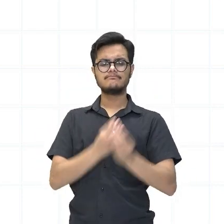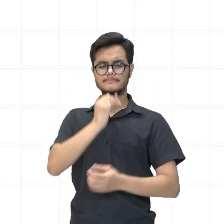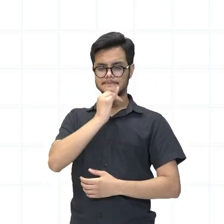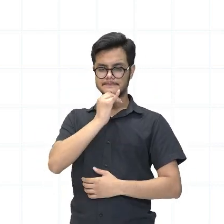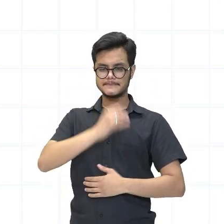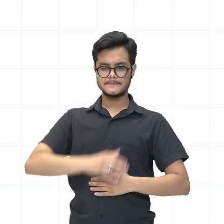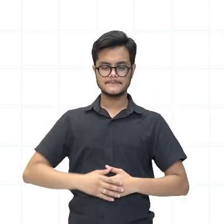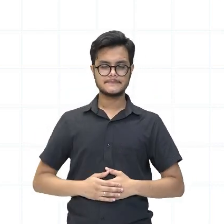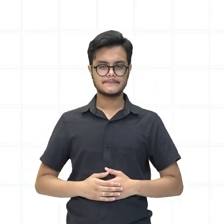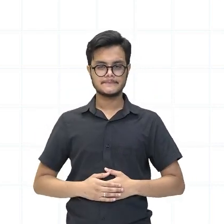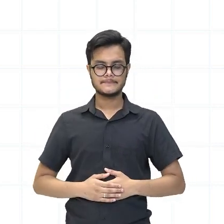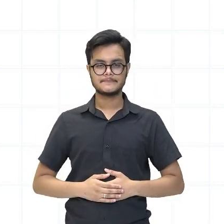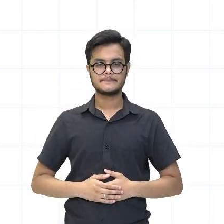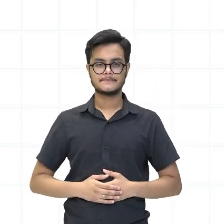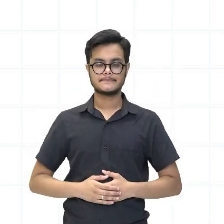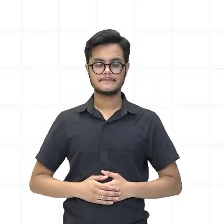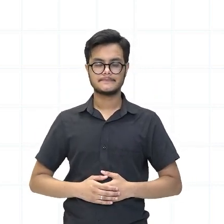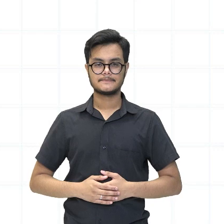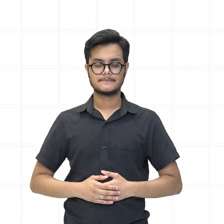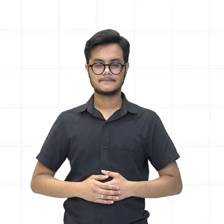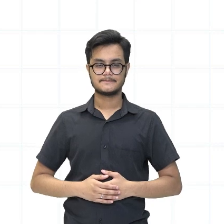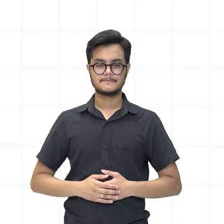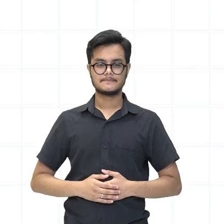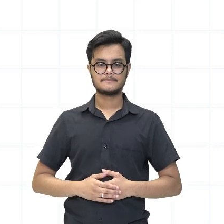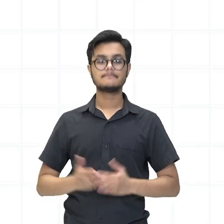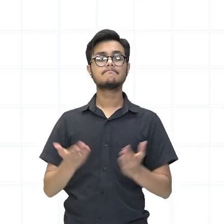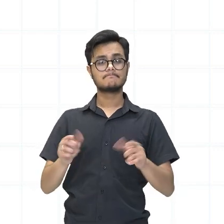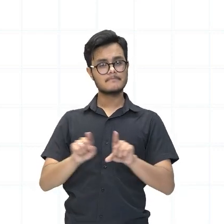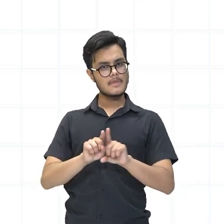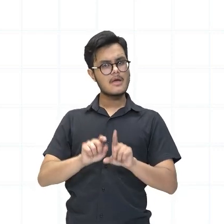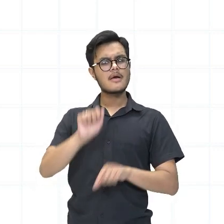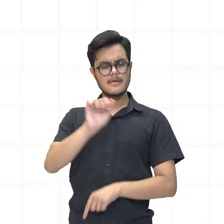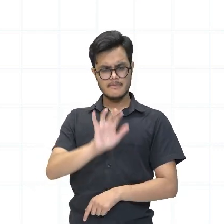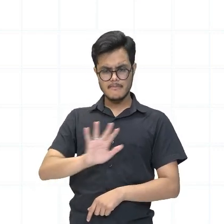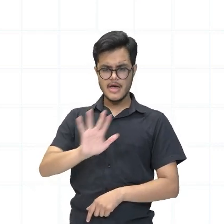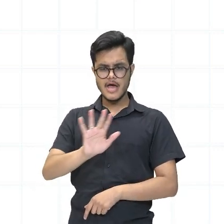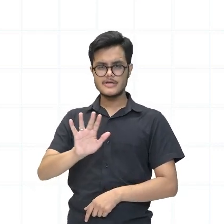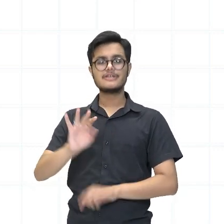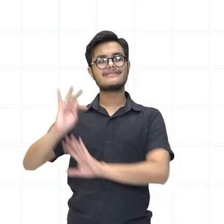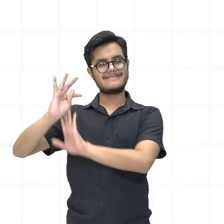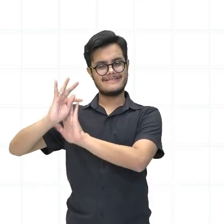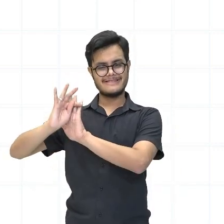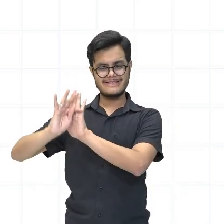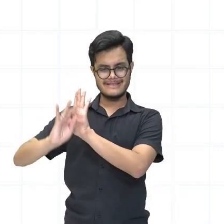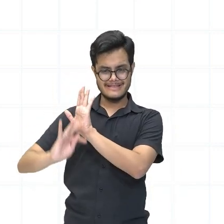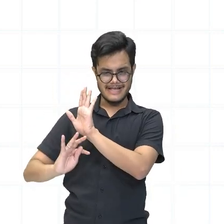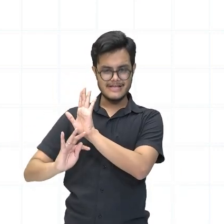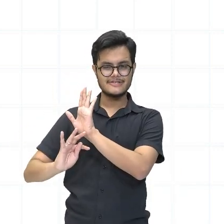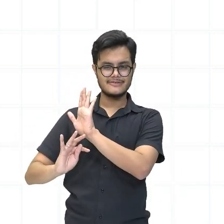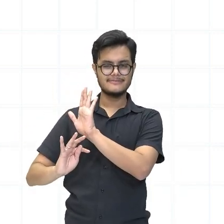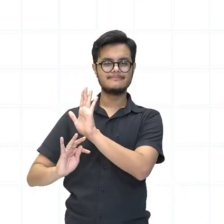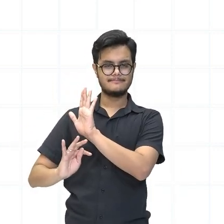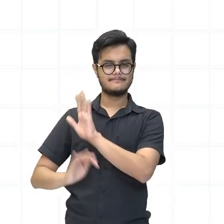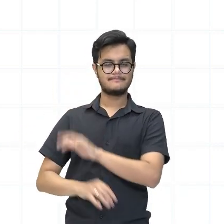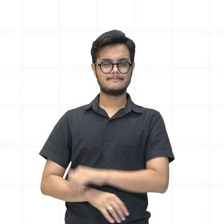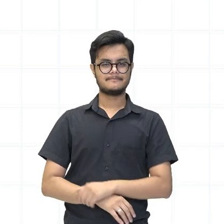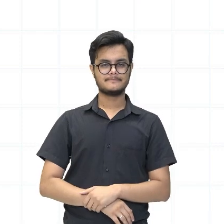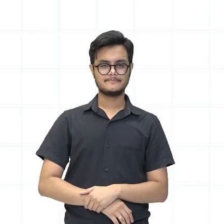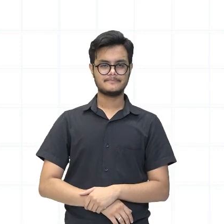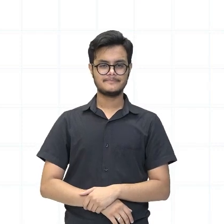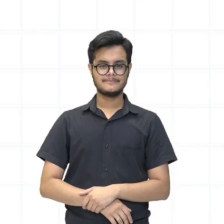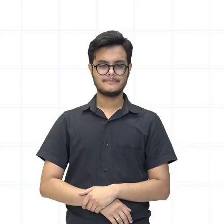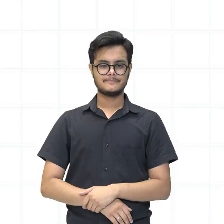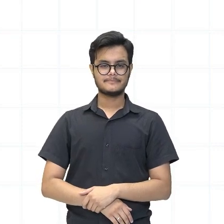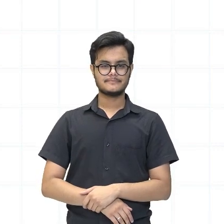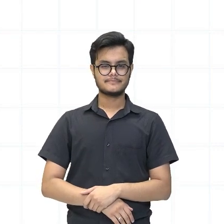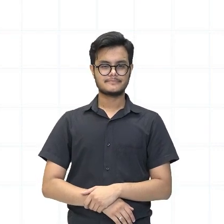gente percebe que no corpo do texto nós temos a imagem. Na sequência, a gente já encontra o primeiro parágrafo. Vamos seguir aqui no